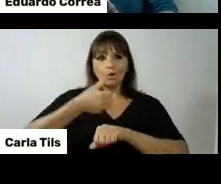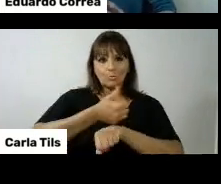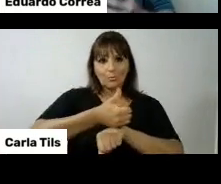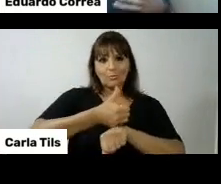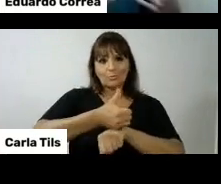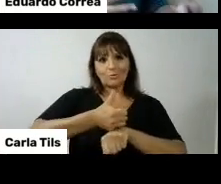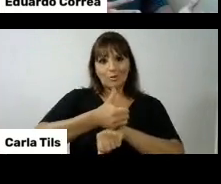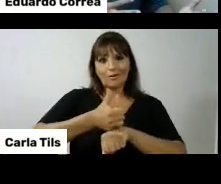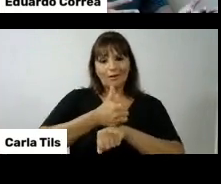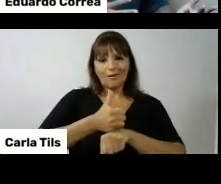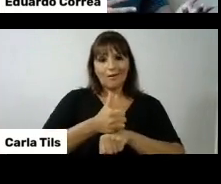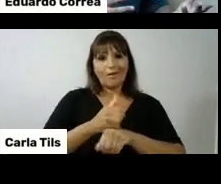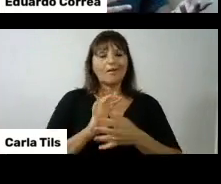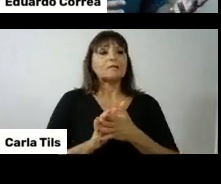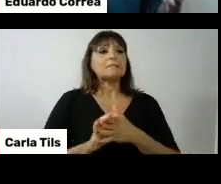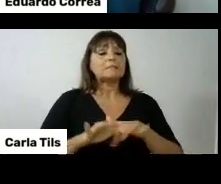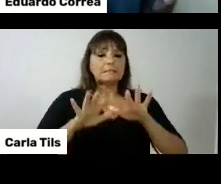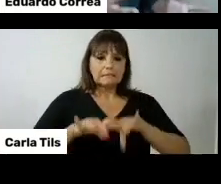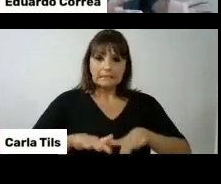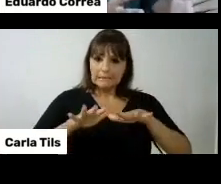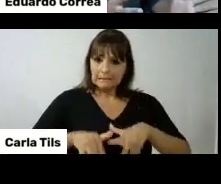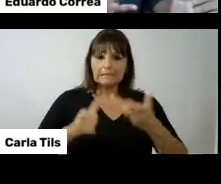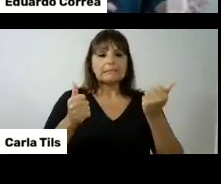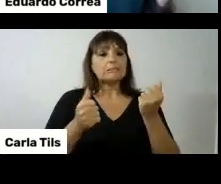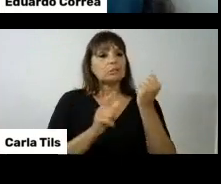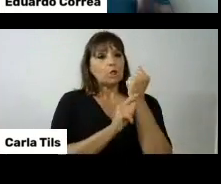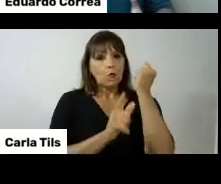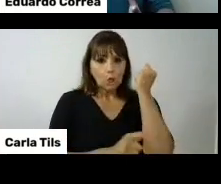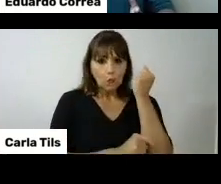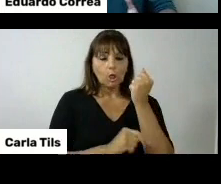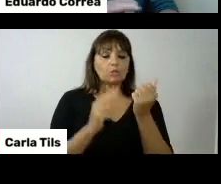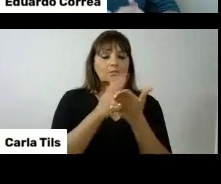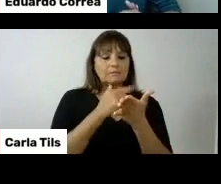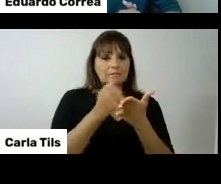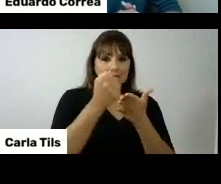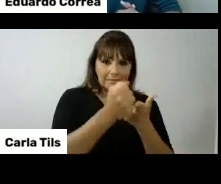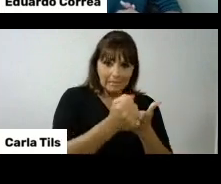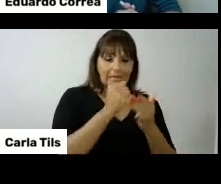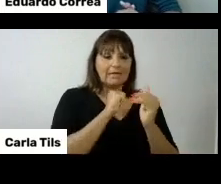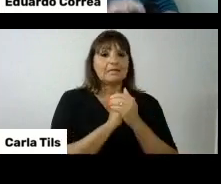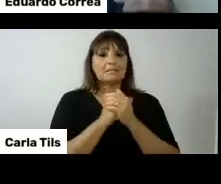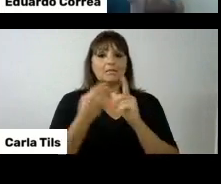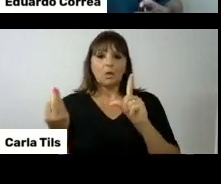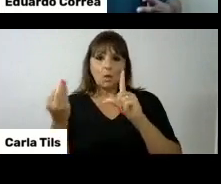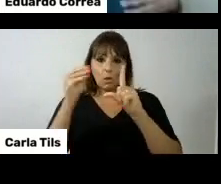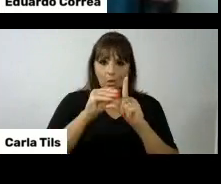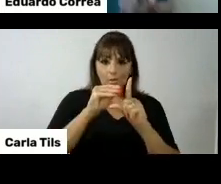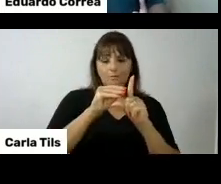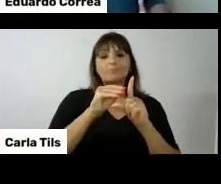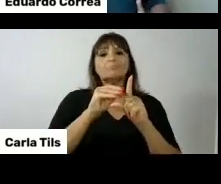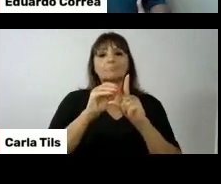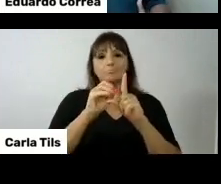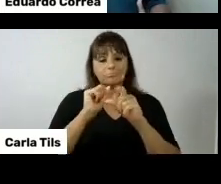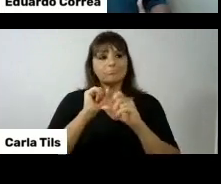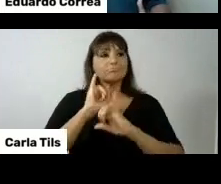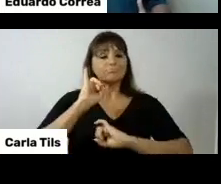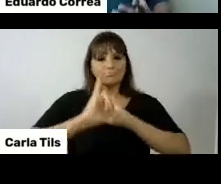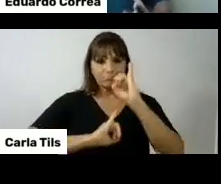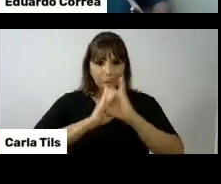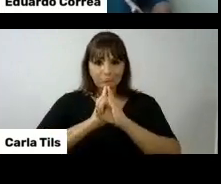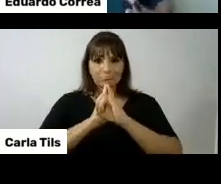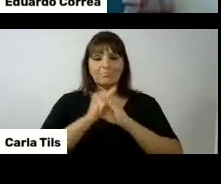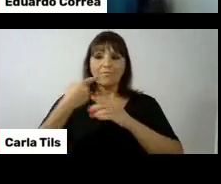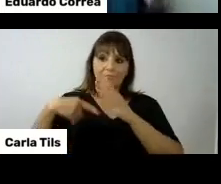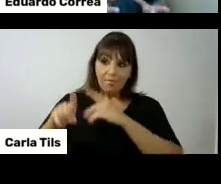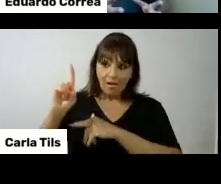projetos. Escrevemos código, pegamos o design, colocamos ele no ar, levamos ele para a produção.